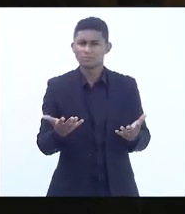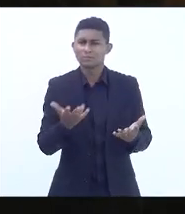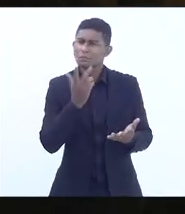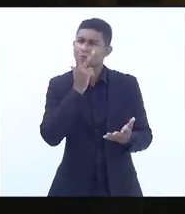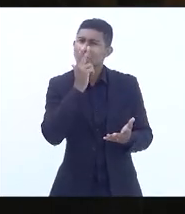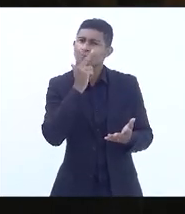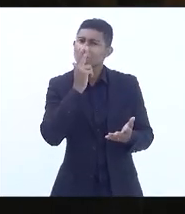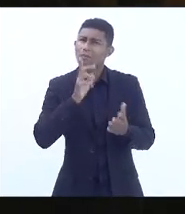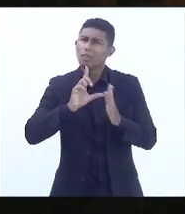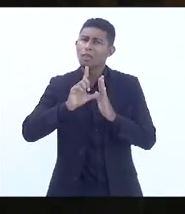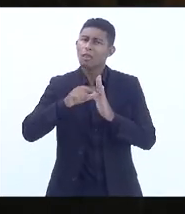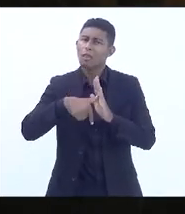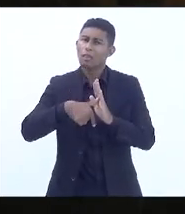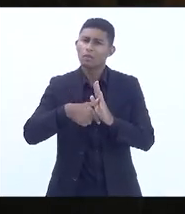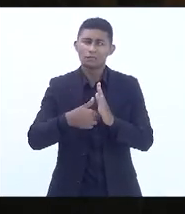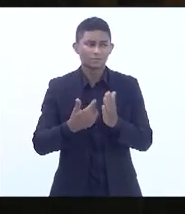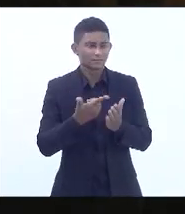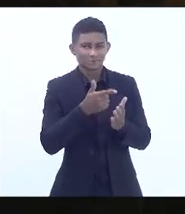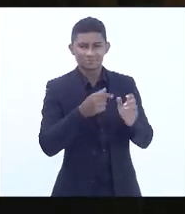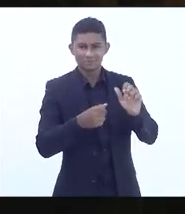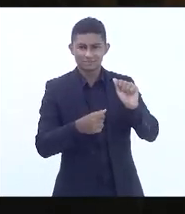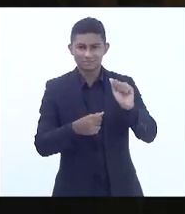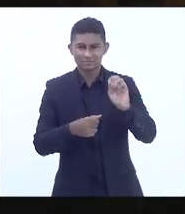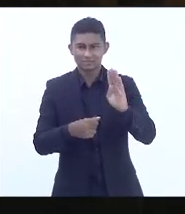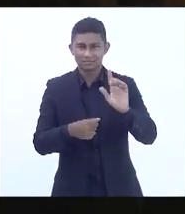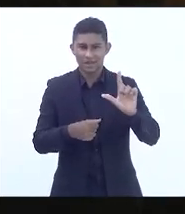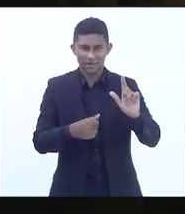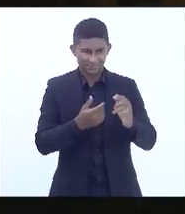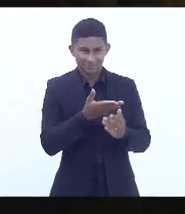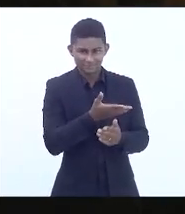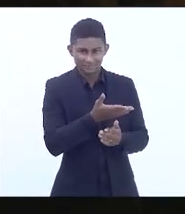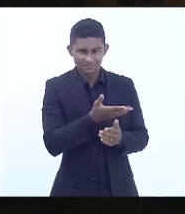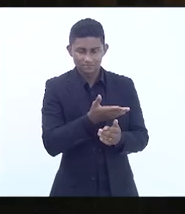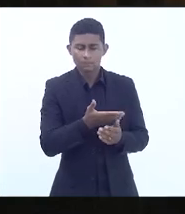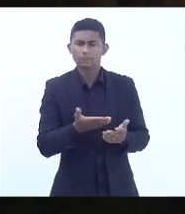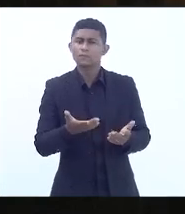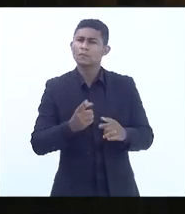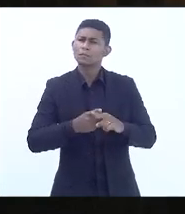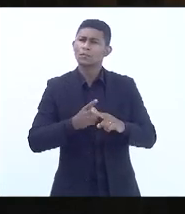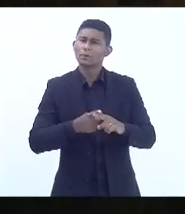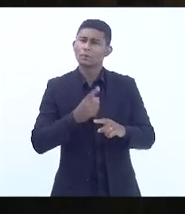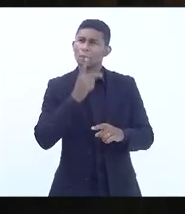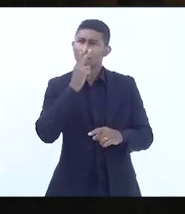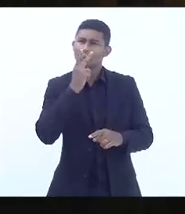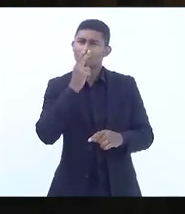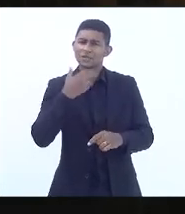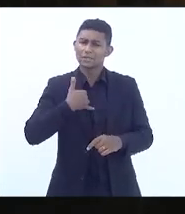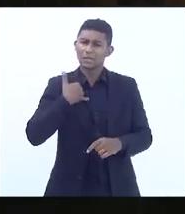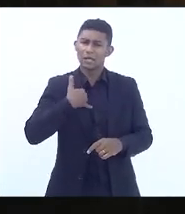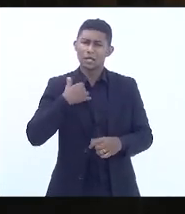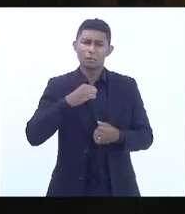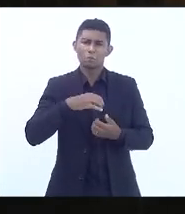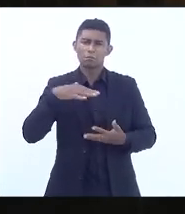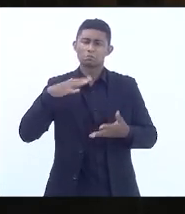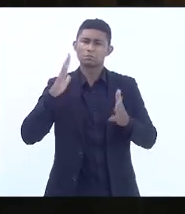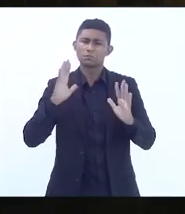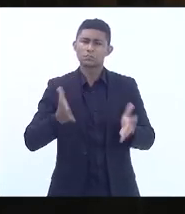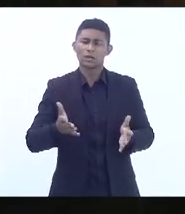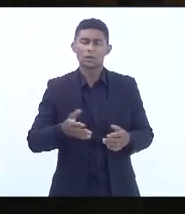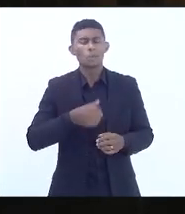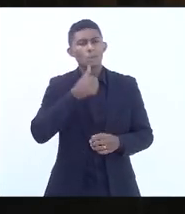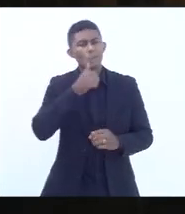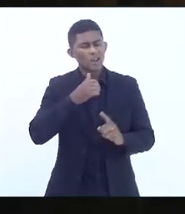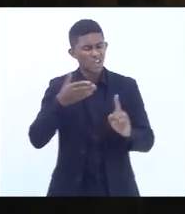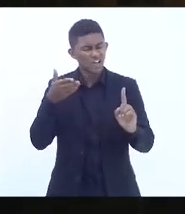uma cadeira na Academia Brasileira de Letras? Essa mulher